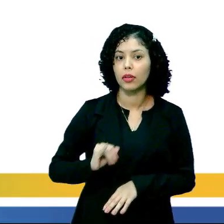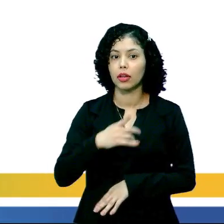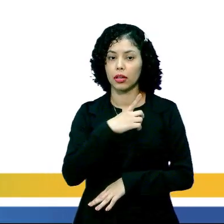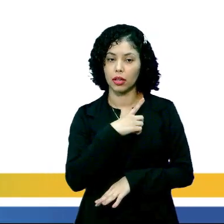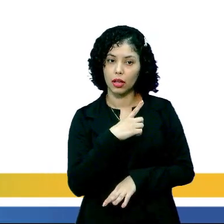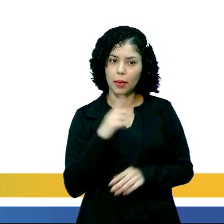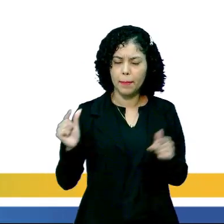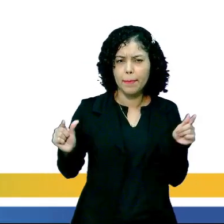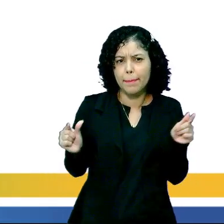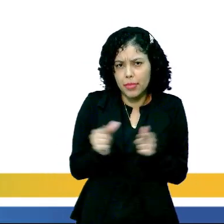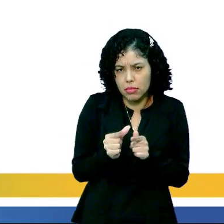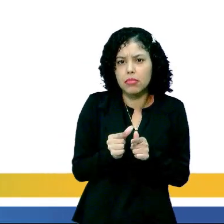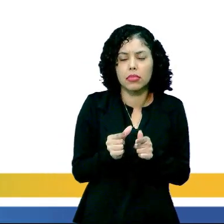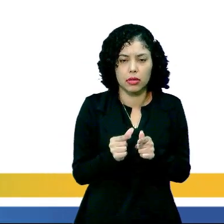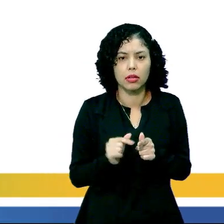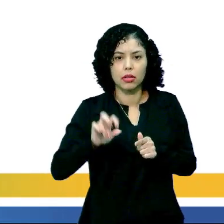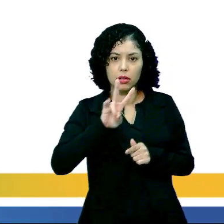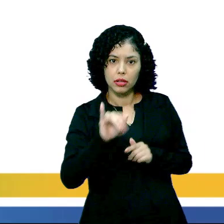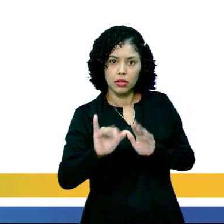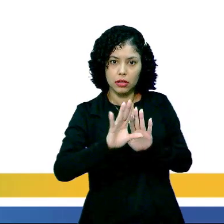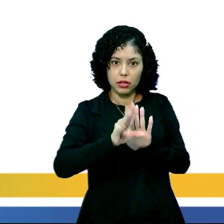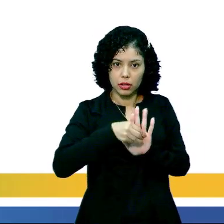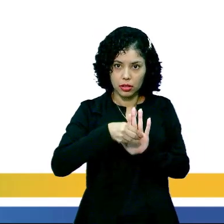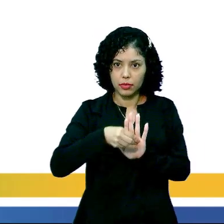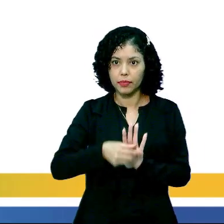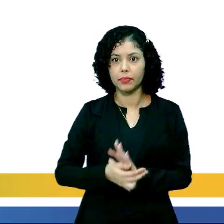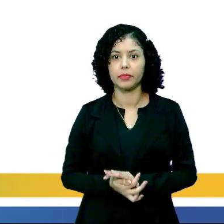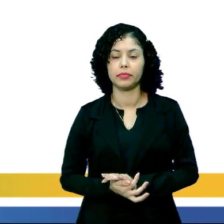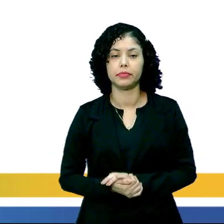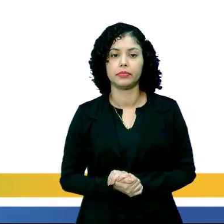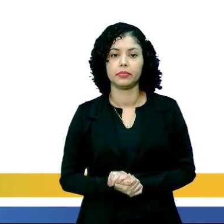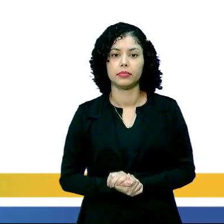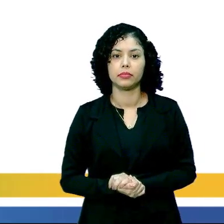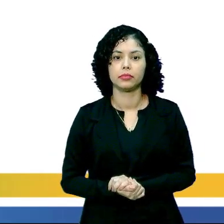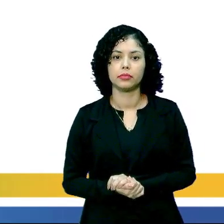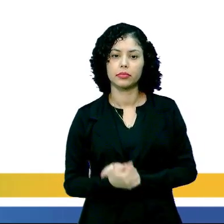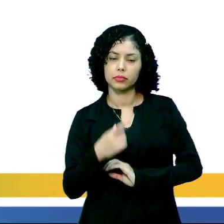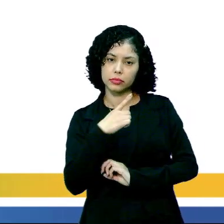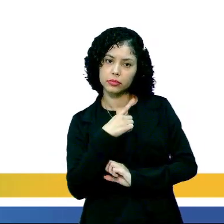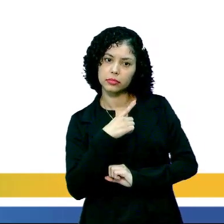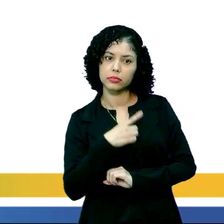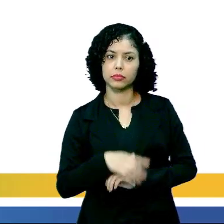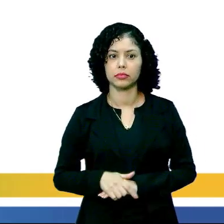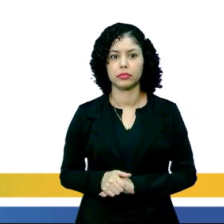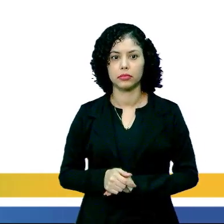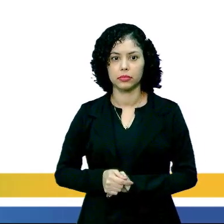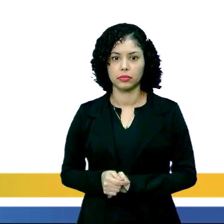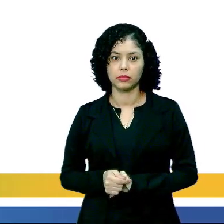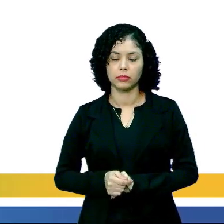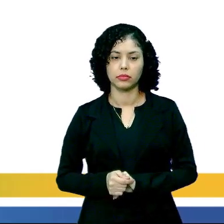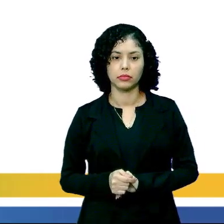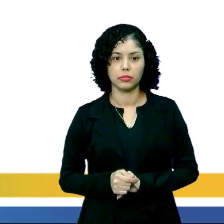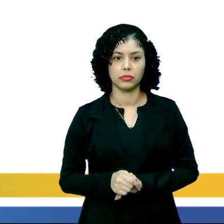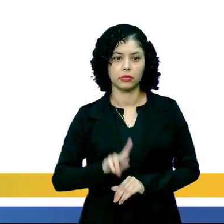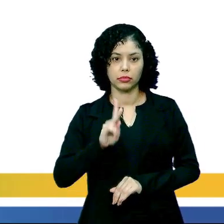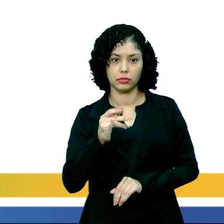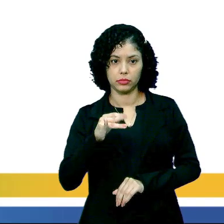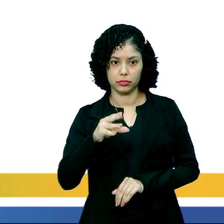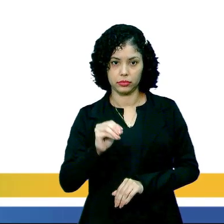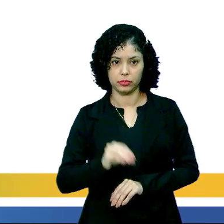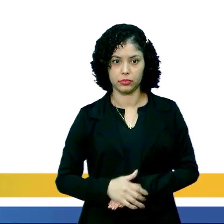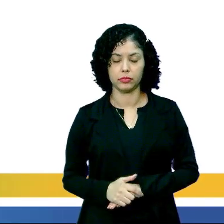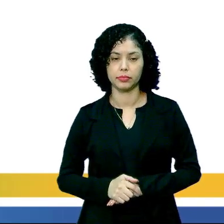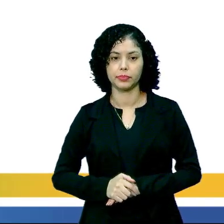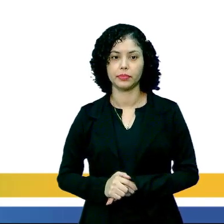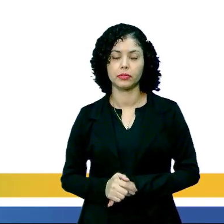ele tem menos oxigênio nós vamos atribuir o prefixo o pé e se ele tem oxigênio demais nós vamos atribuir o